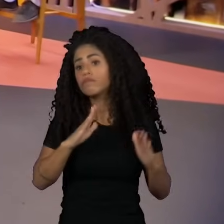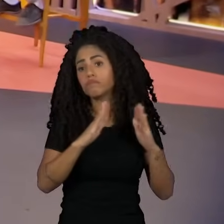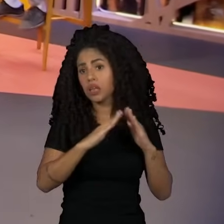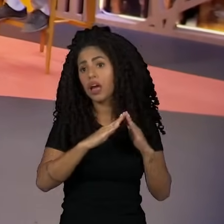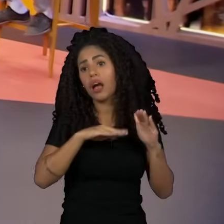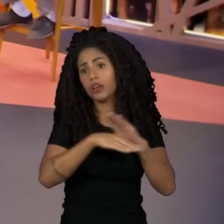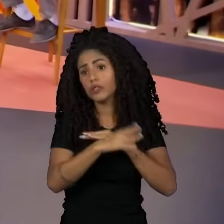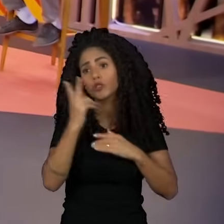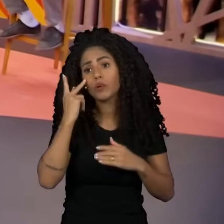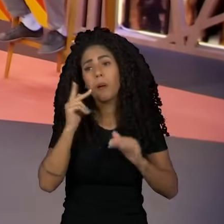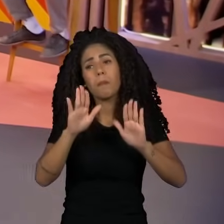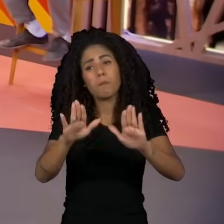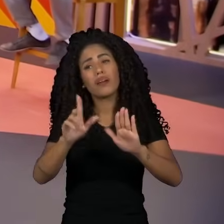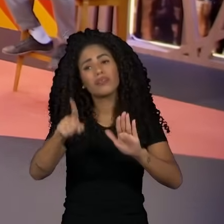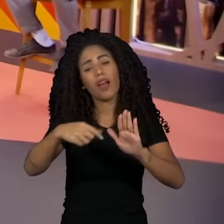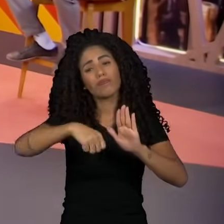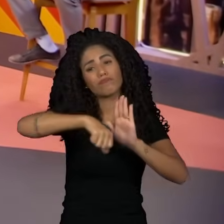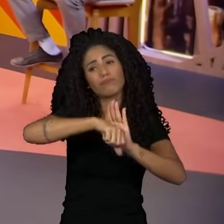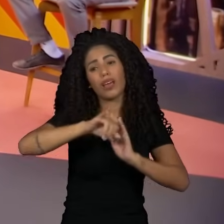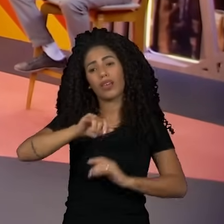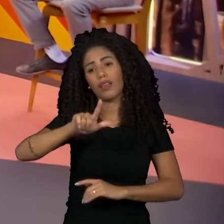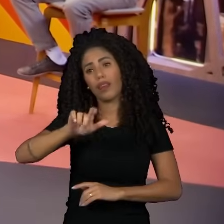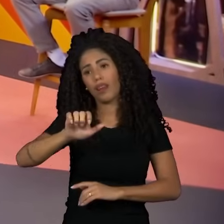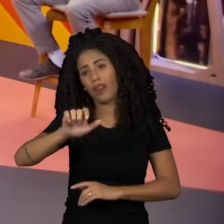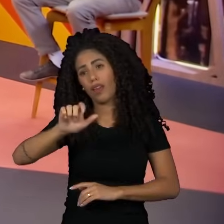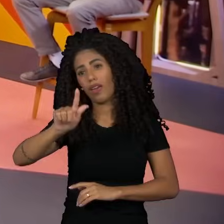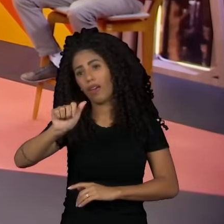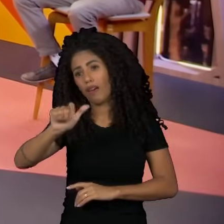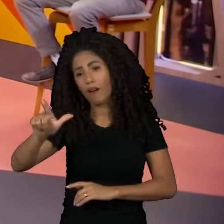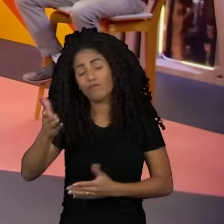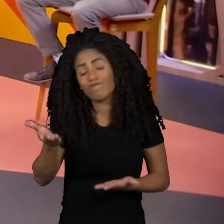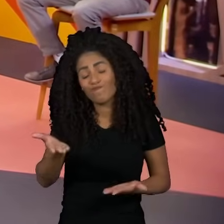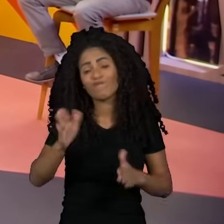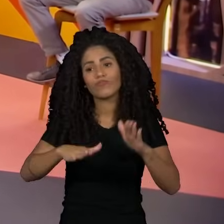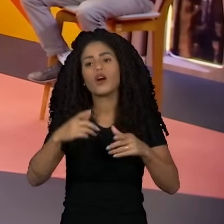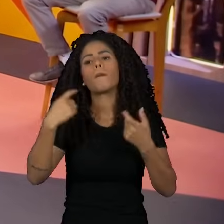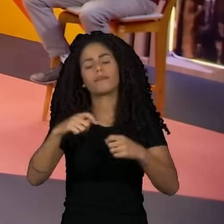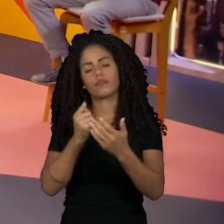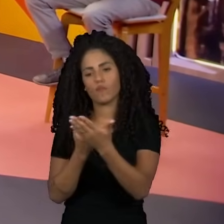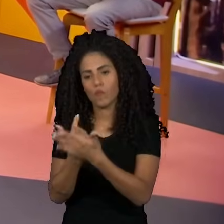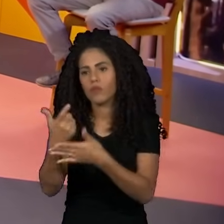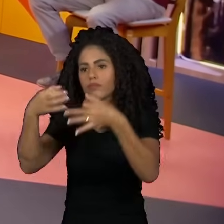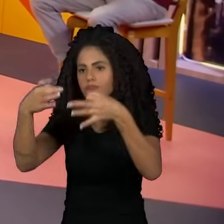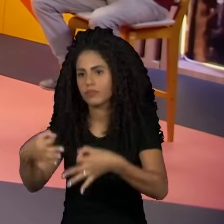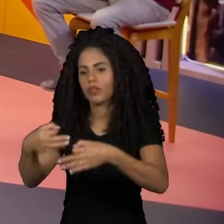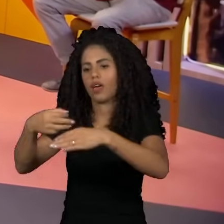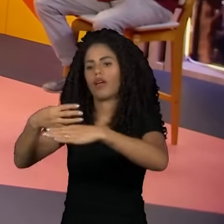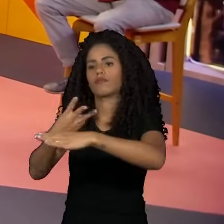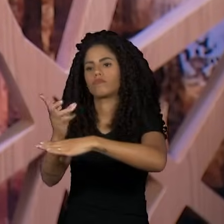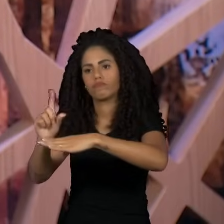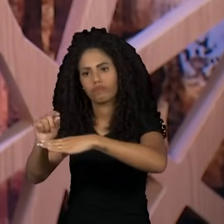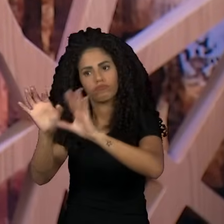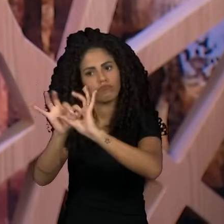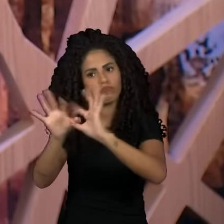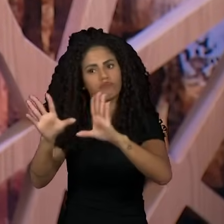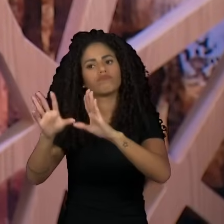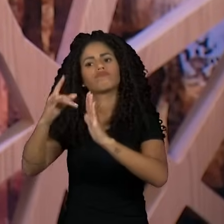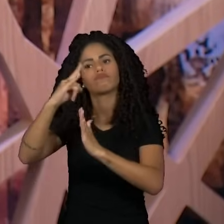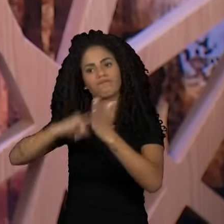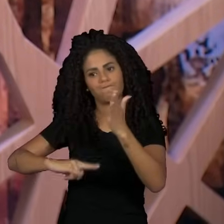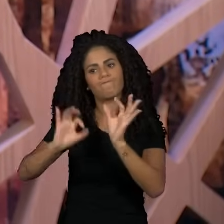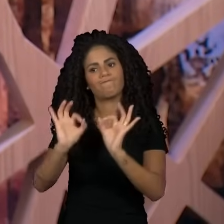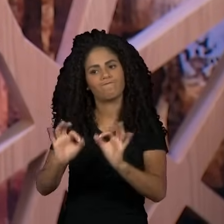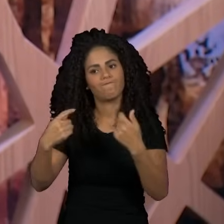forma ilegal. Então, se a pessoa quer ter um animal silvestre como pet, ela tem que comprar realmente um criador legalizado. Não pegar da natureza, como foi falado, é crime,